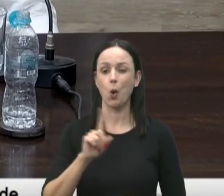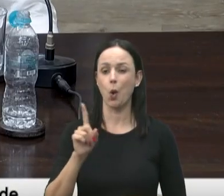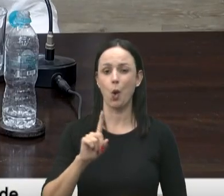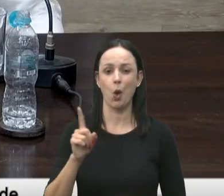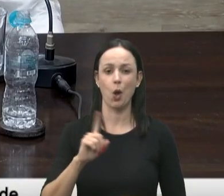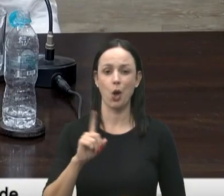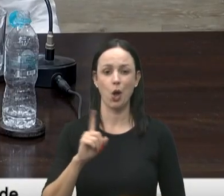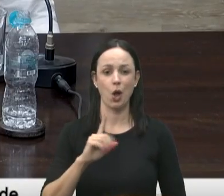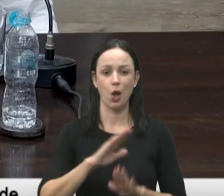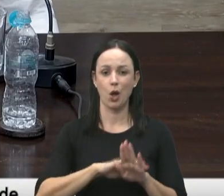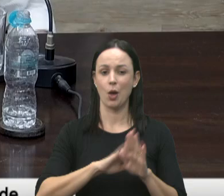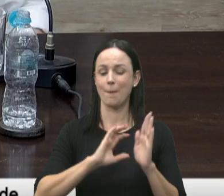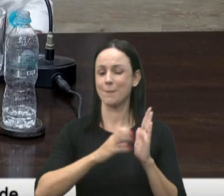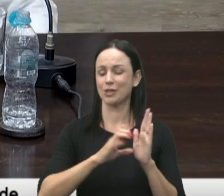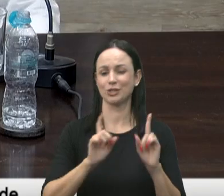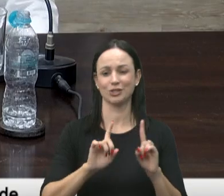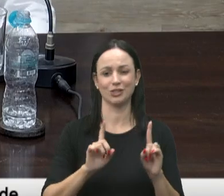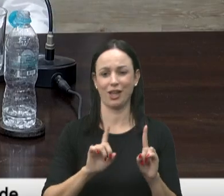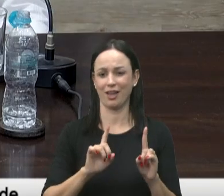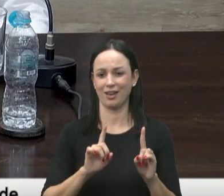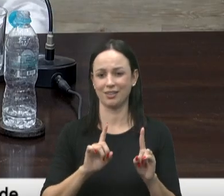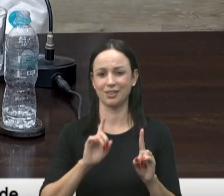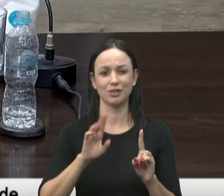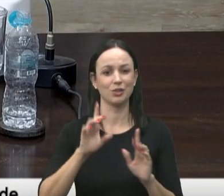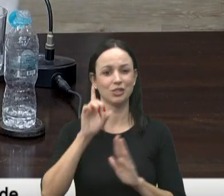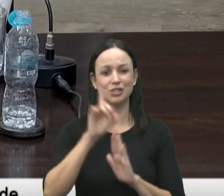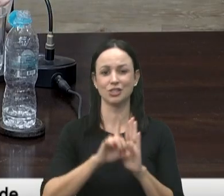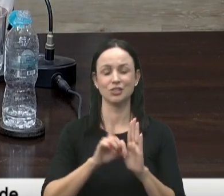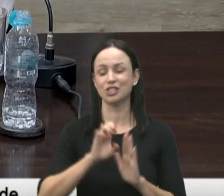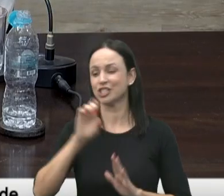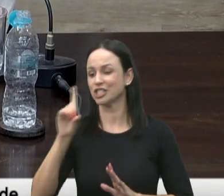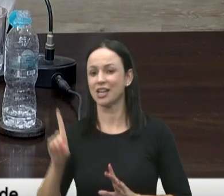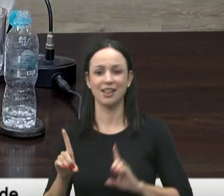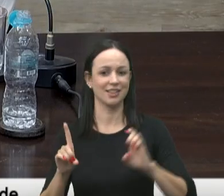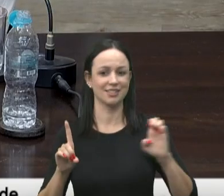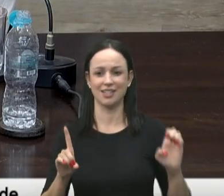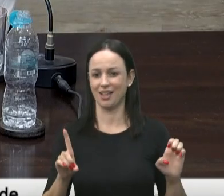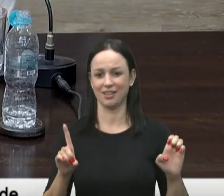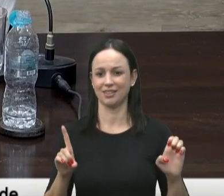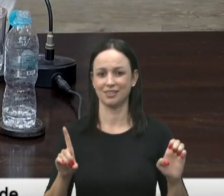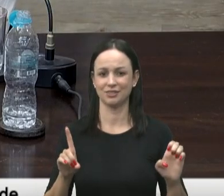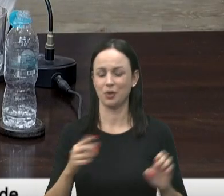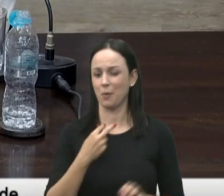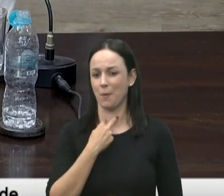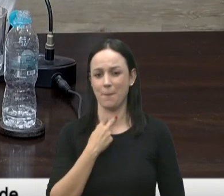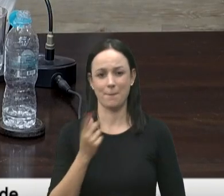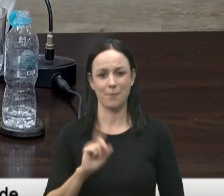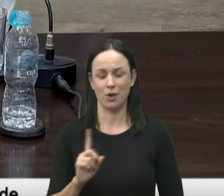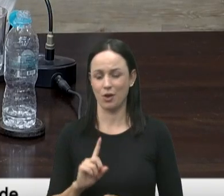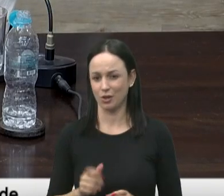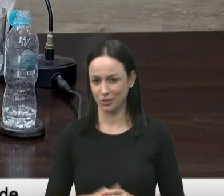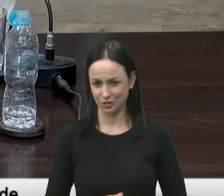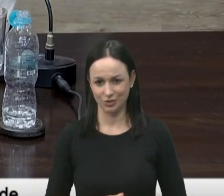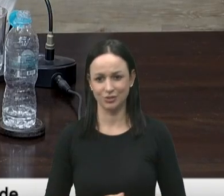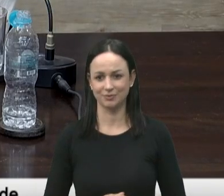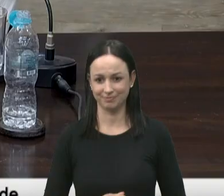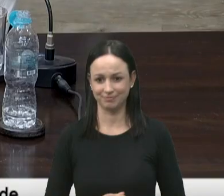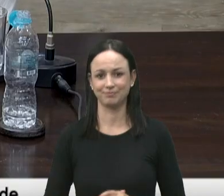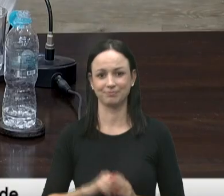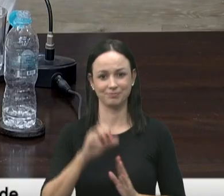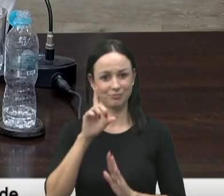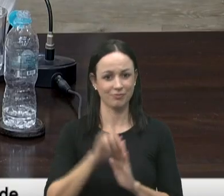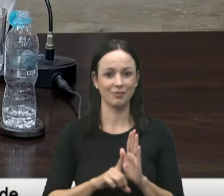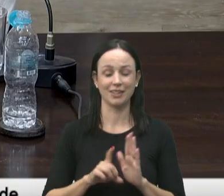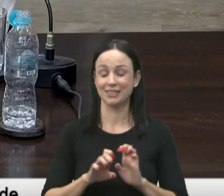de ideologia partidária, não é uma questão de direita ou esquerda. Não pode ser uma questão de direita ou